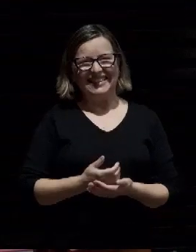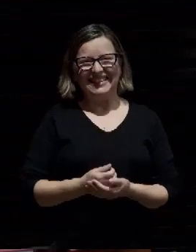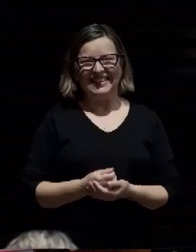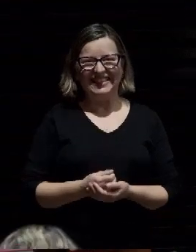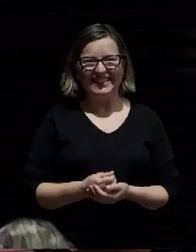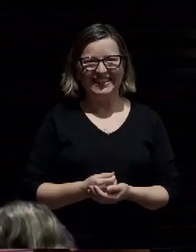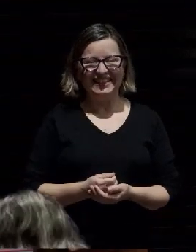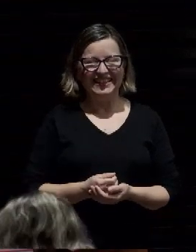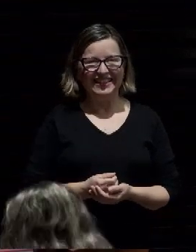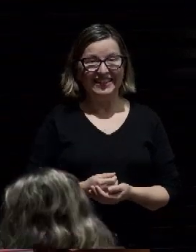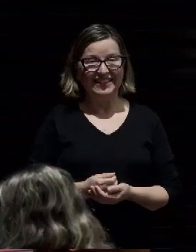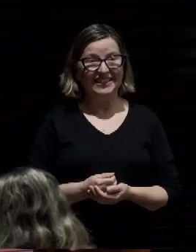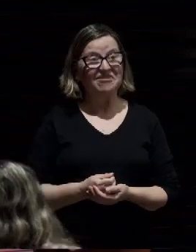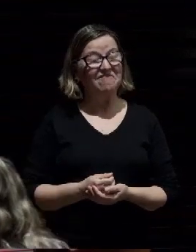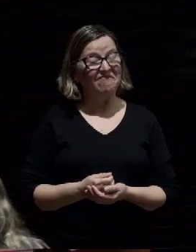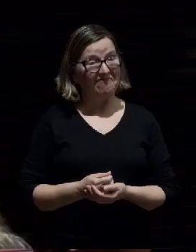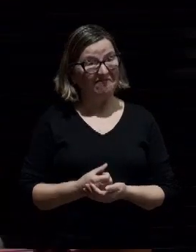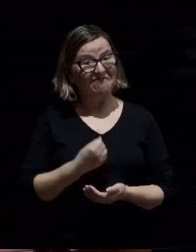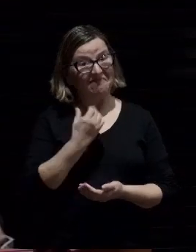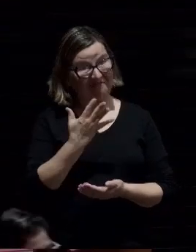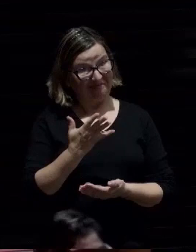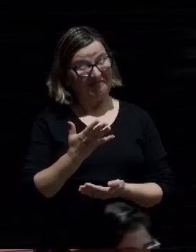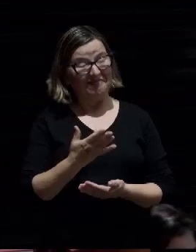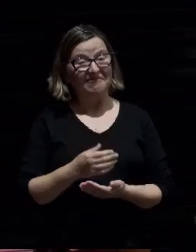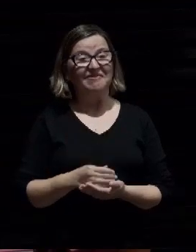Está todo mundo bem?